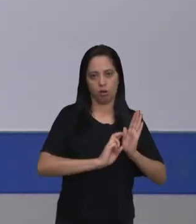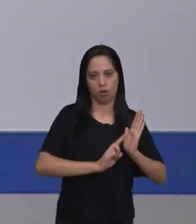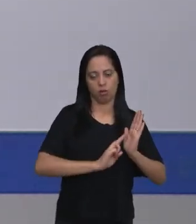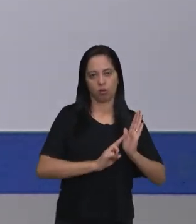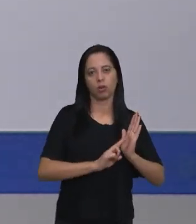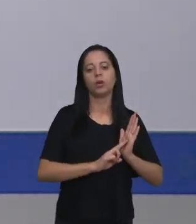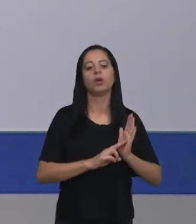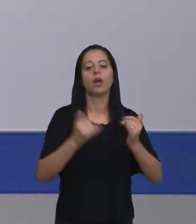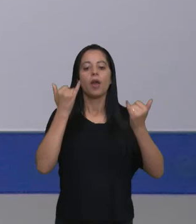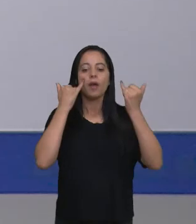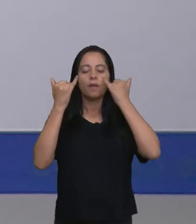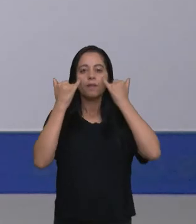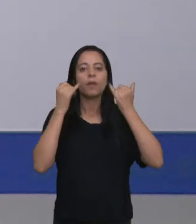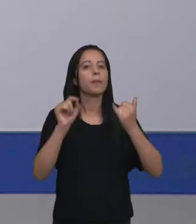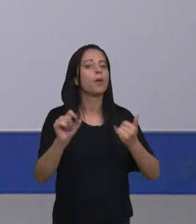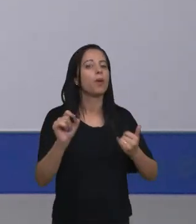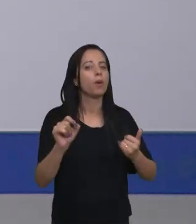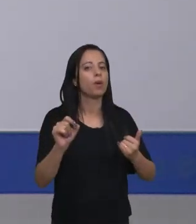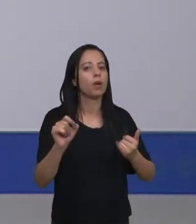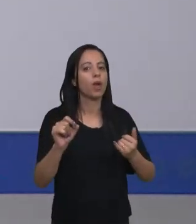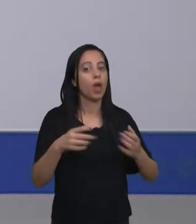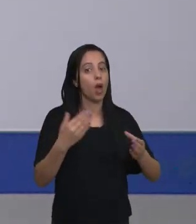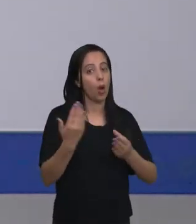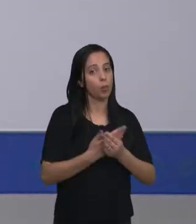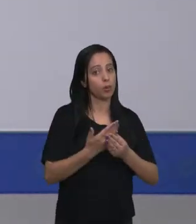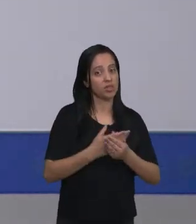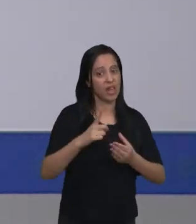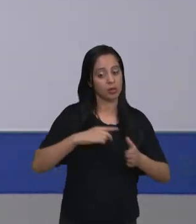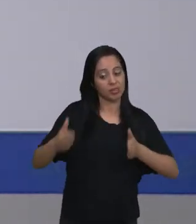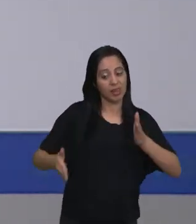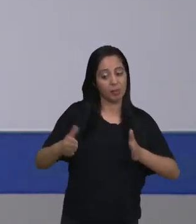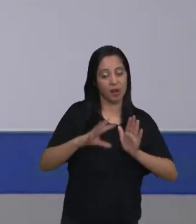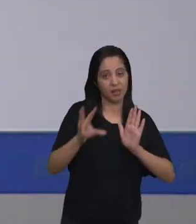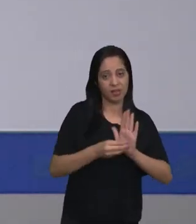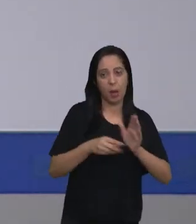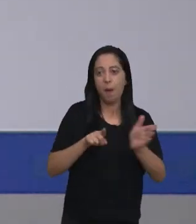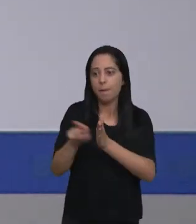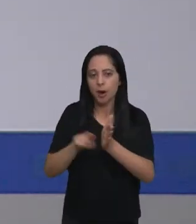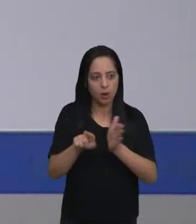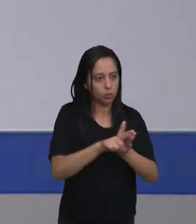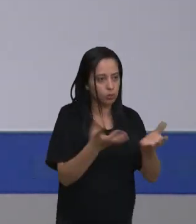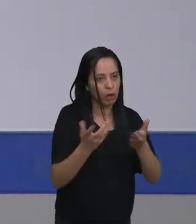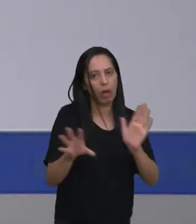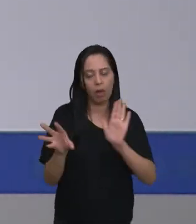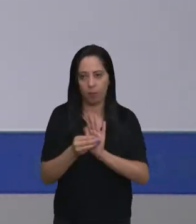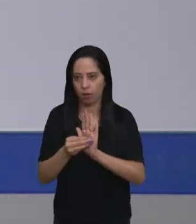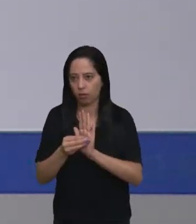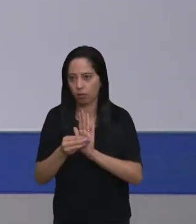vereadores que esse processo se encontra em prazo de emendas. Consulta os vereadores se abrem mão do prazo de emenda.